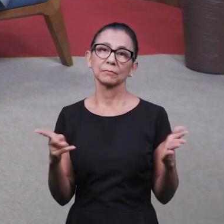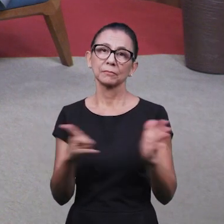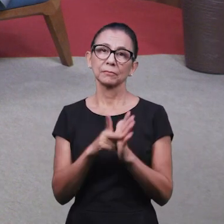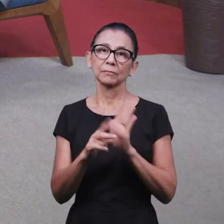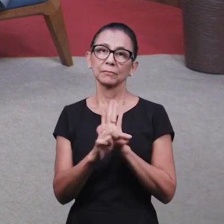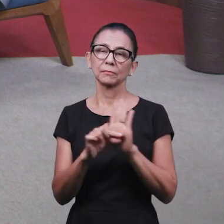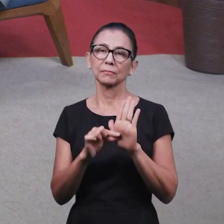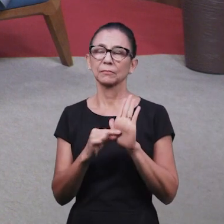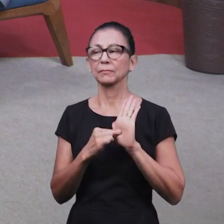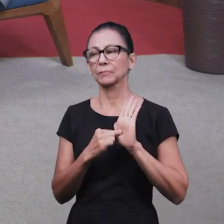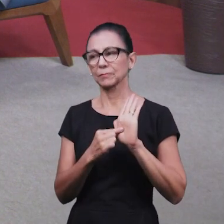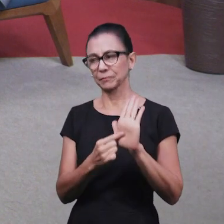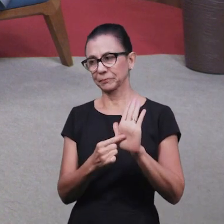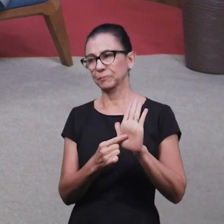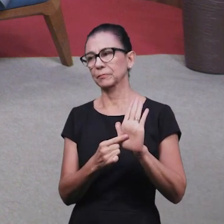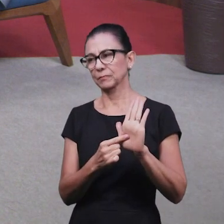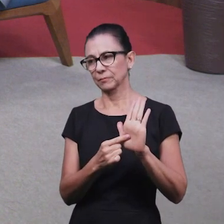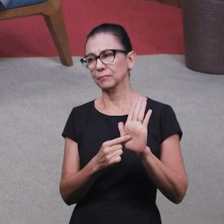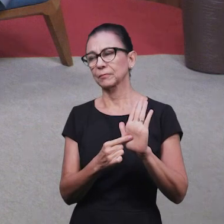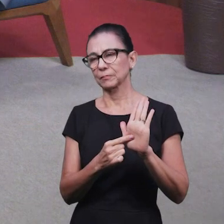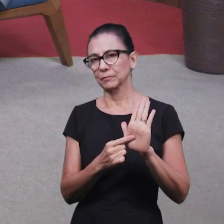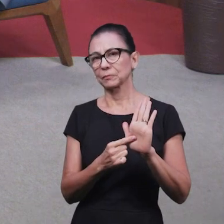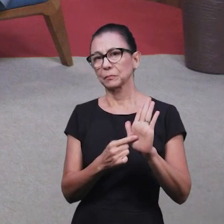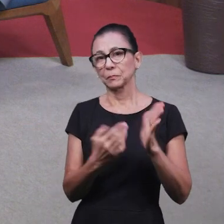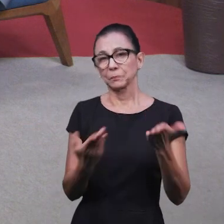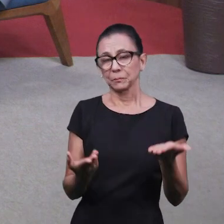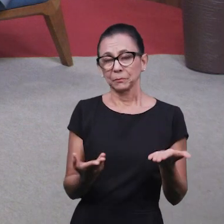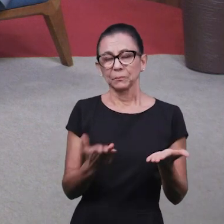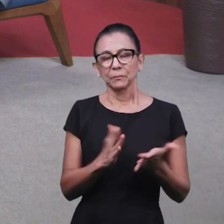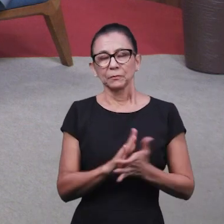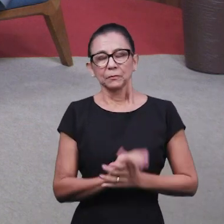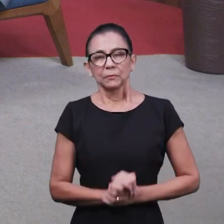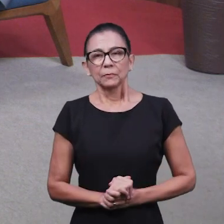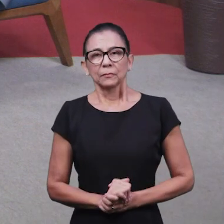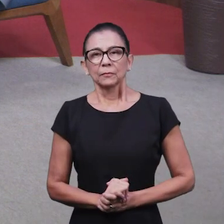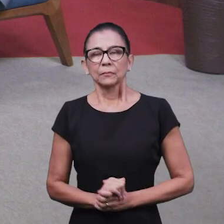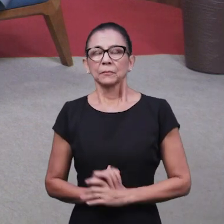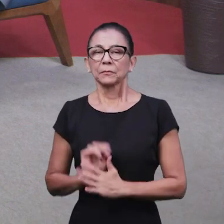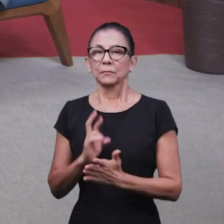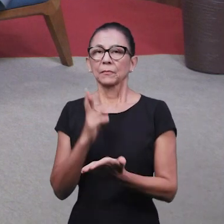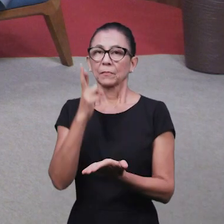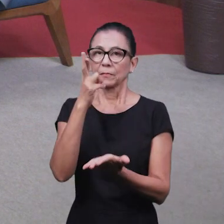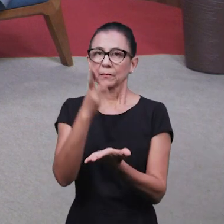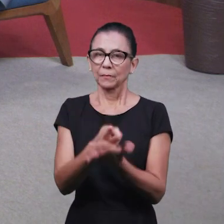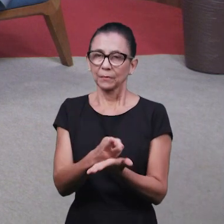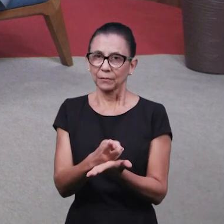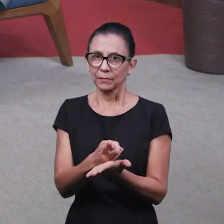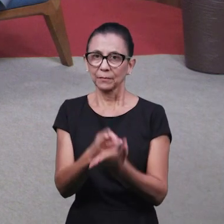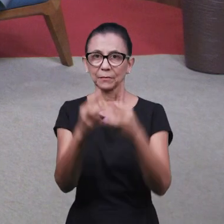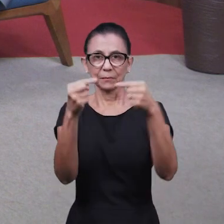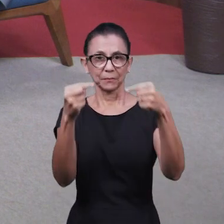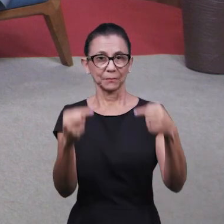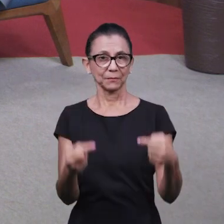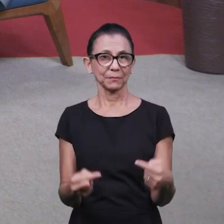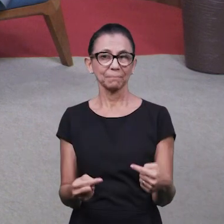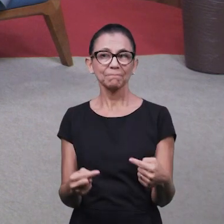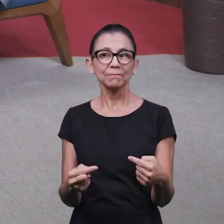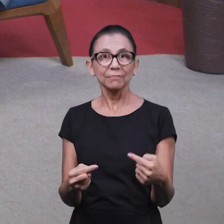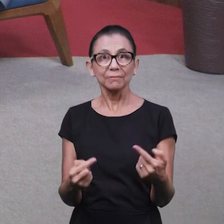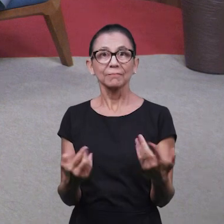versículo, pastor Josias, já dá a informação. Ou seja, o grande resultado de oposição é